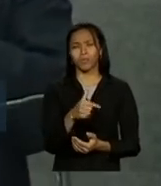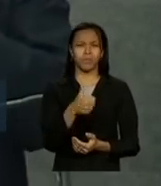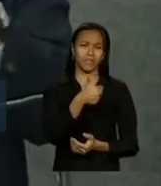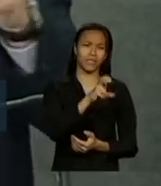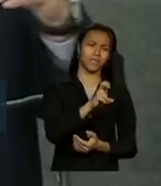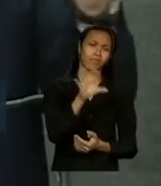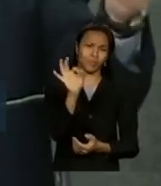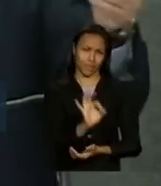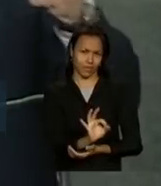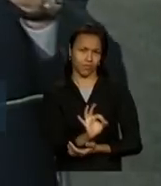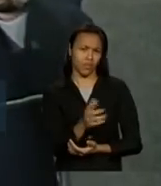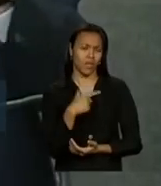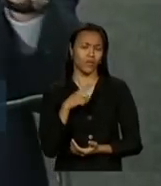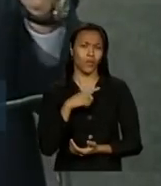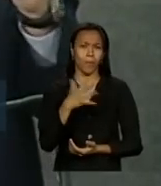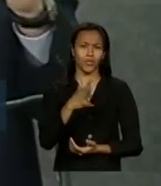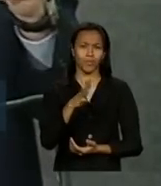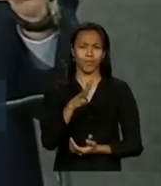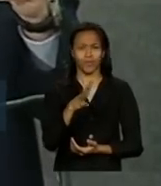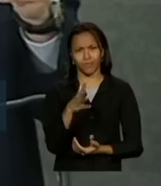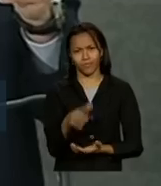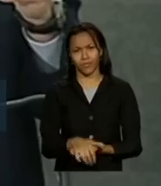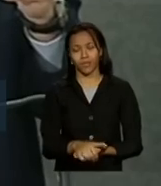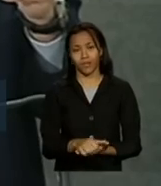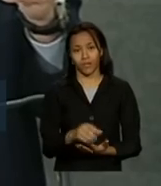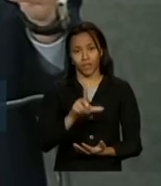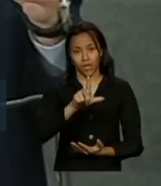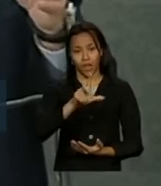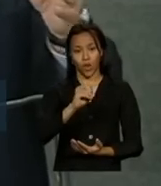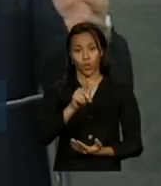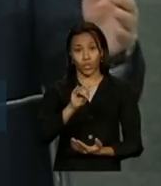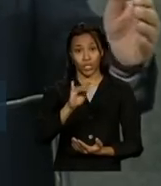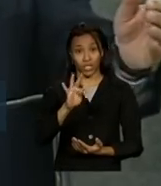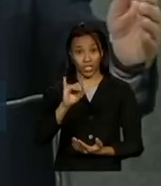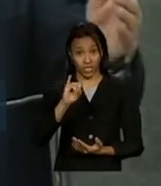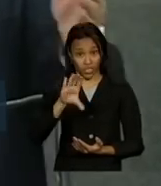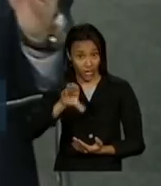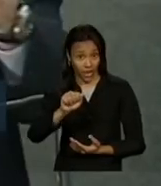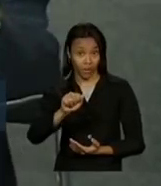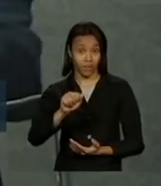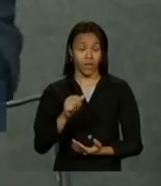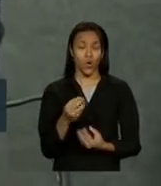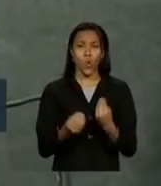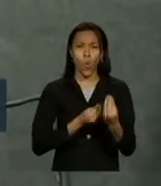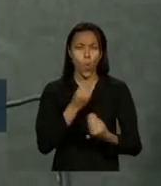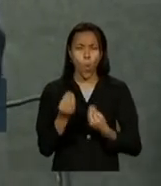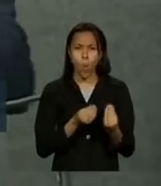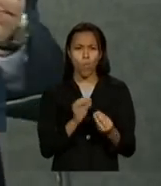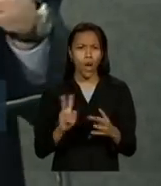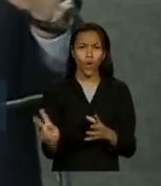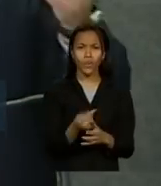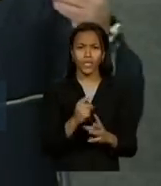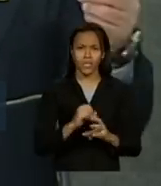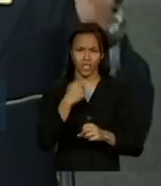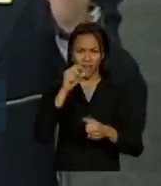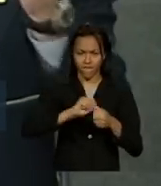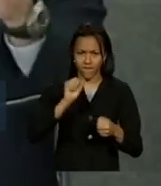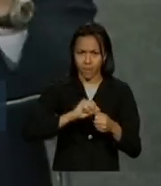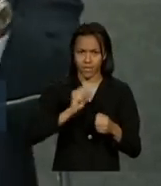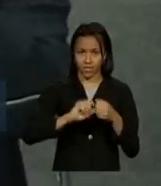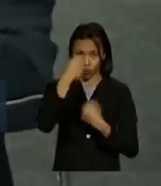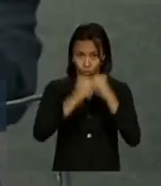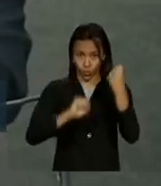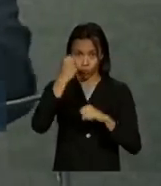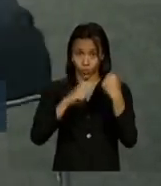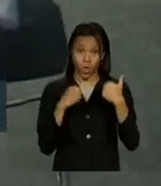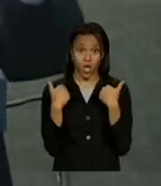15% eu tenho mais os 10 da logística Tá certo como a cadeia produtiva de um automóvel Provavelmente tem